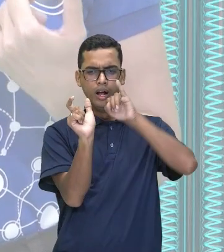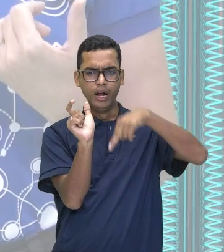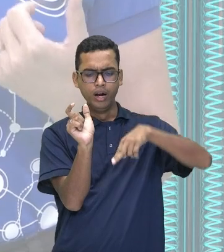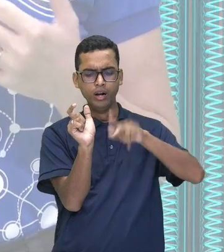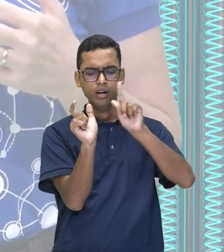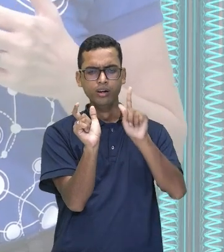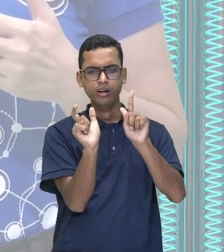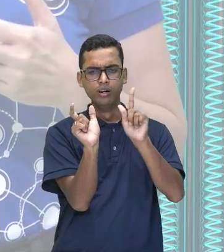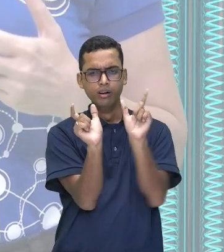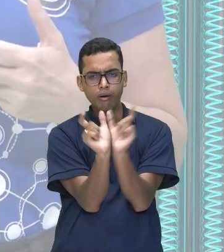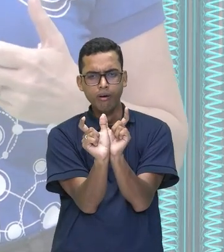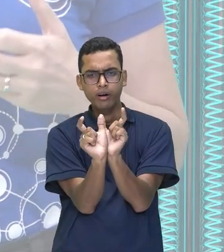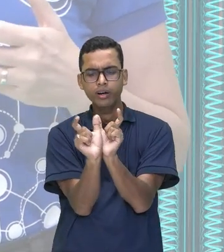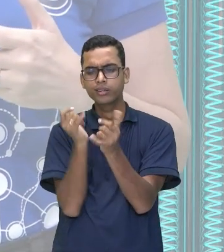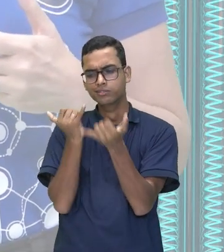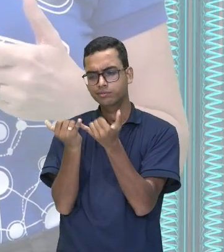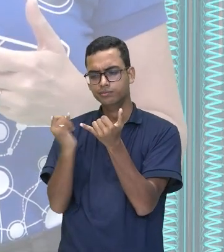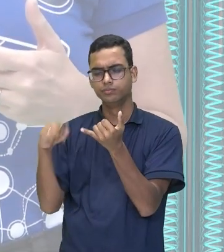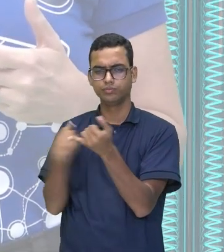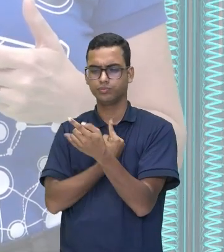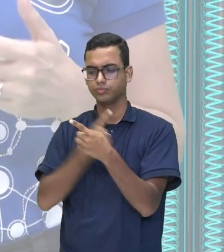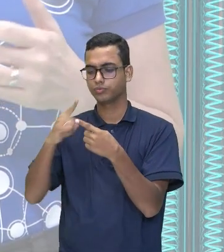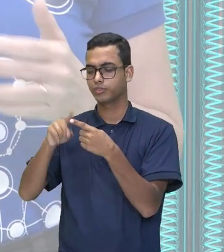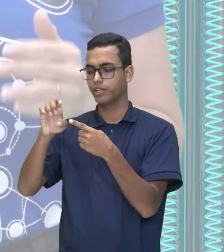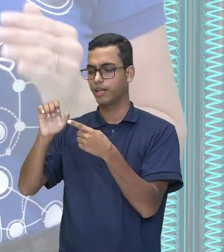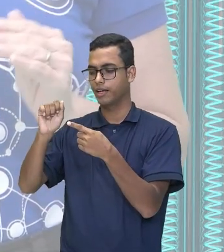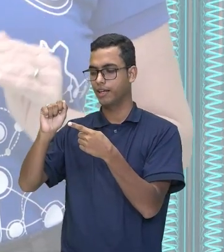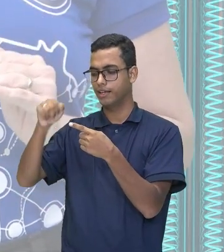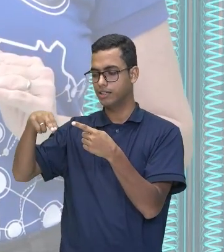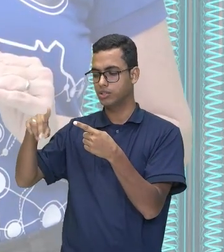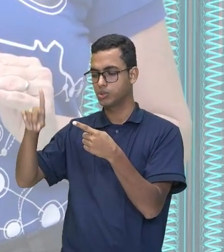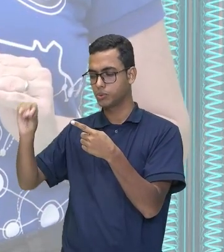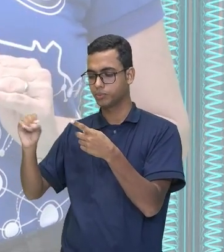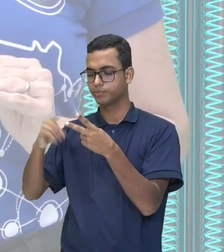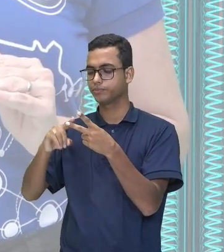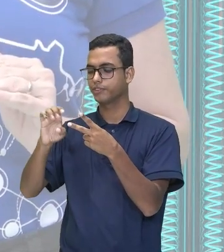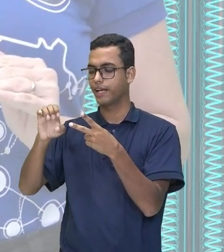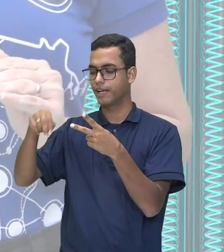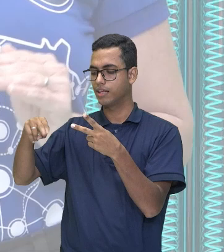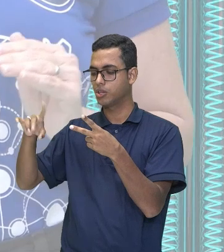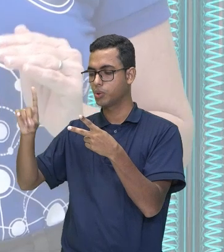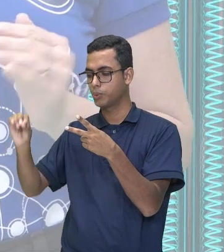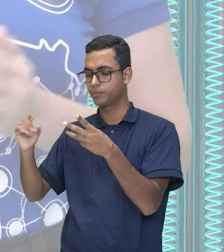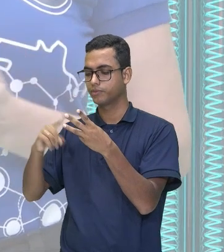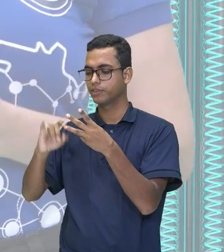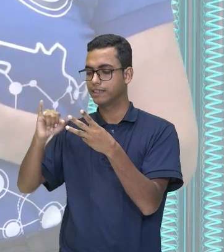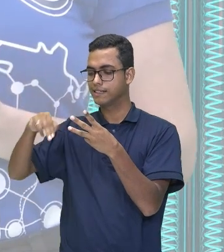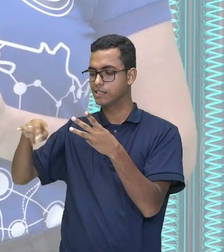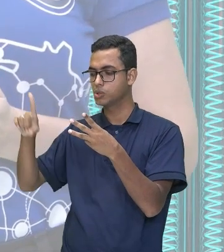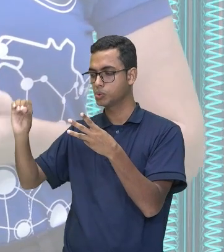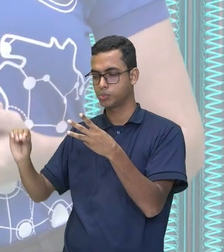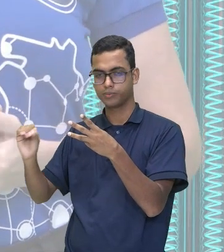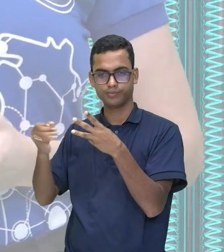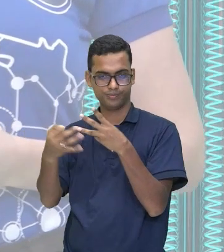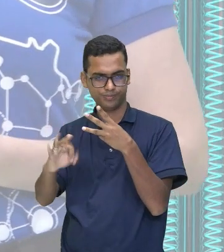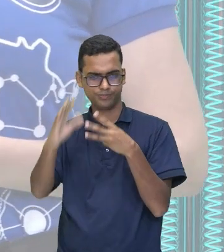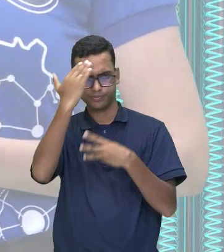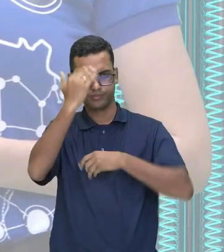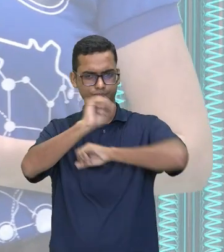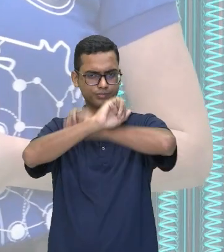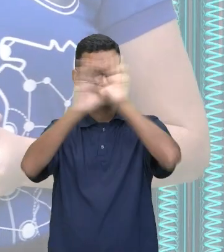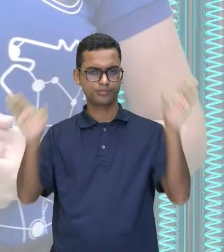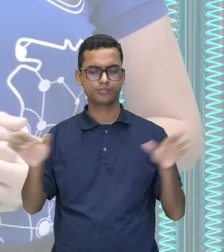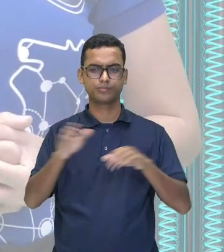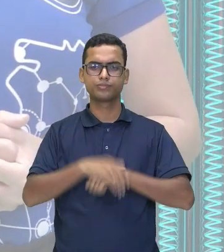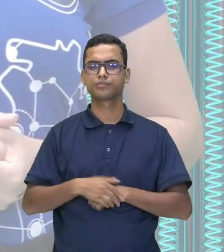nosso ando, endo e indo. Então, por isso que vocês vão sempre ver no past continuous esse tipo